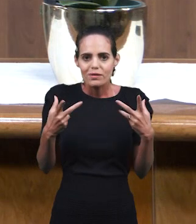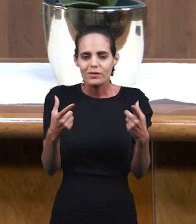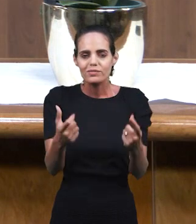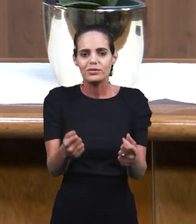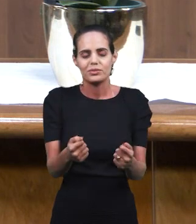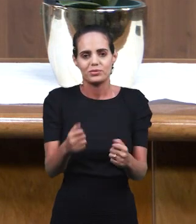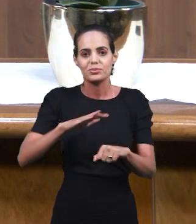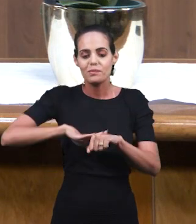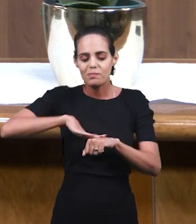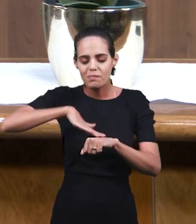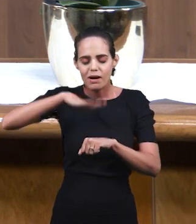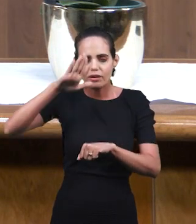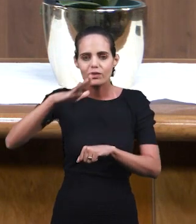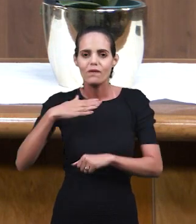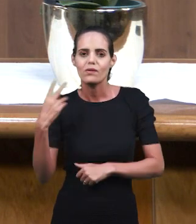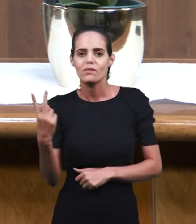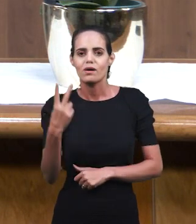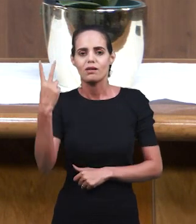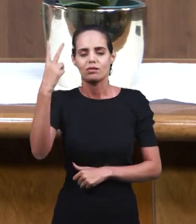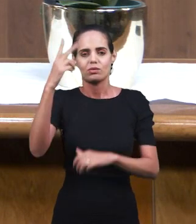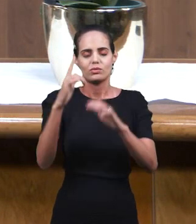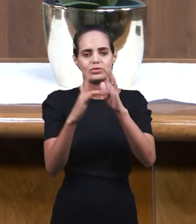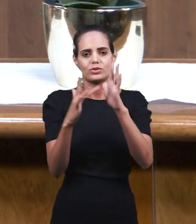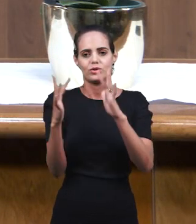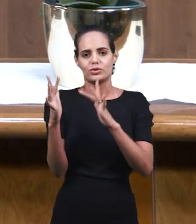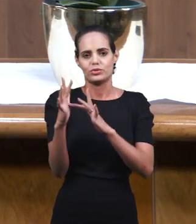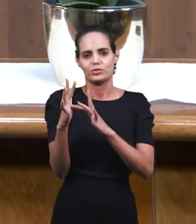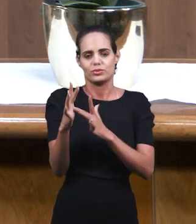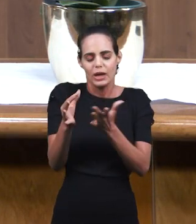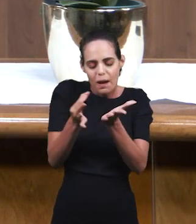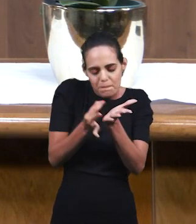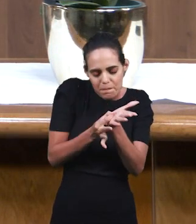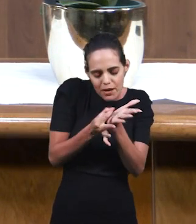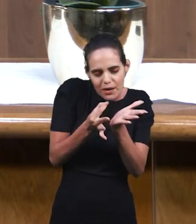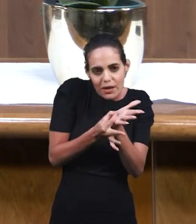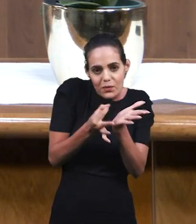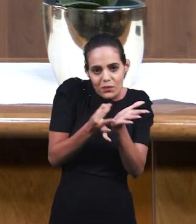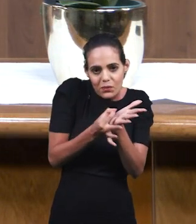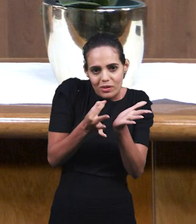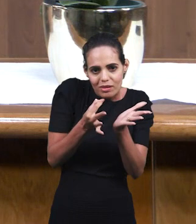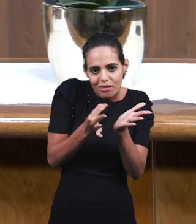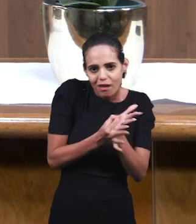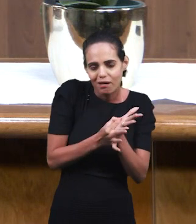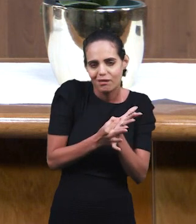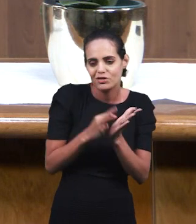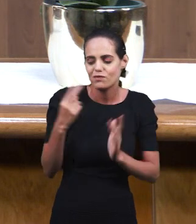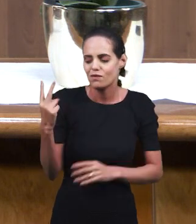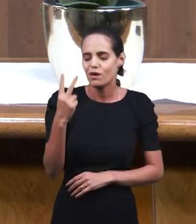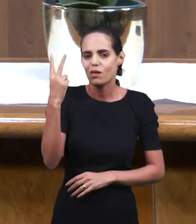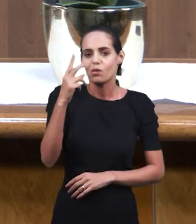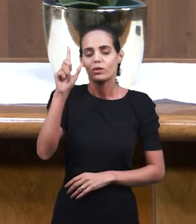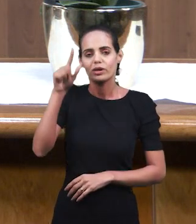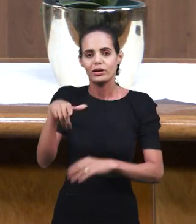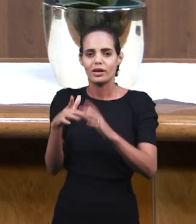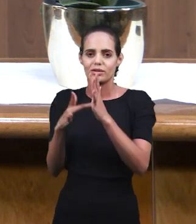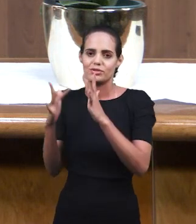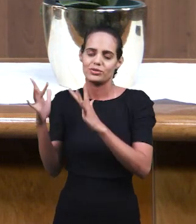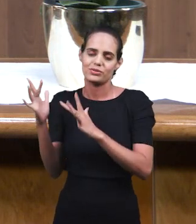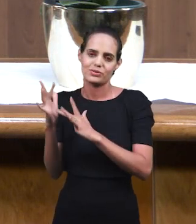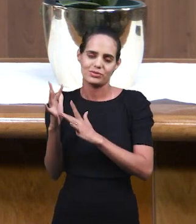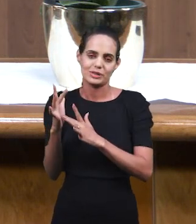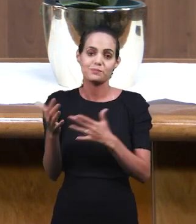maior valor é a pérola de grande valor, que é o Senhor Jesus. Louvado seja o nome do Senhor. Nós estamos